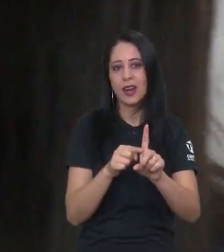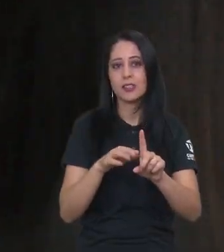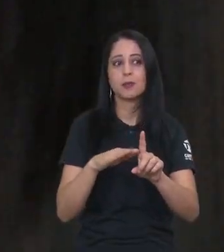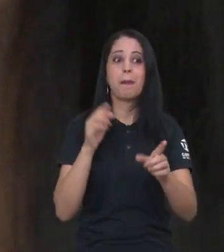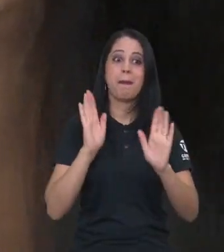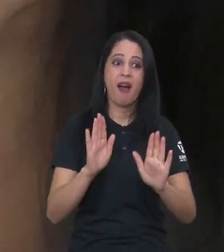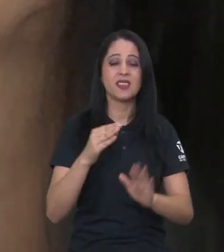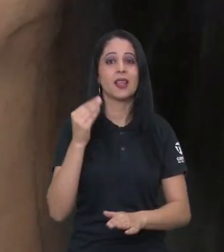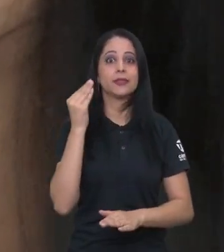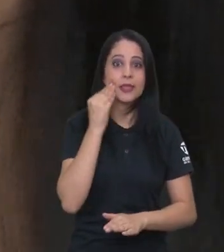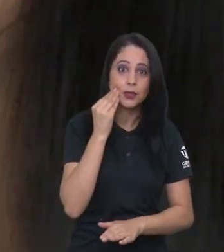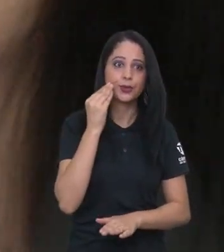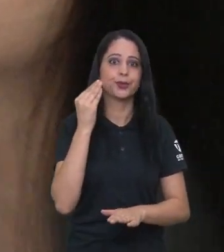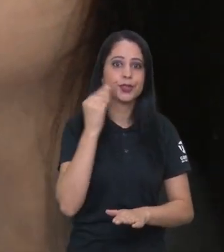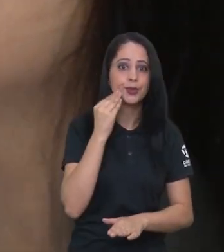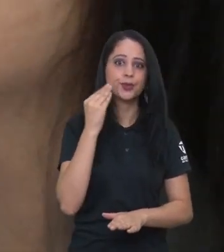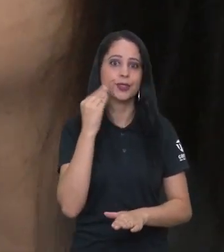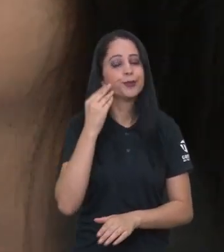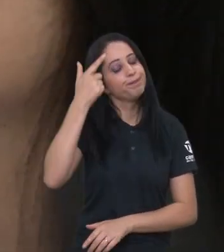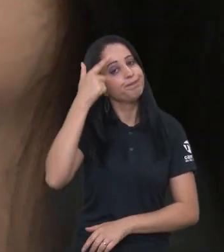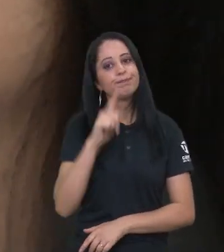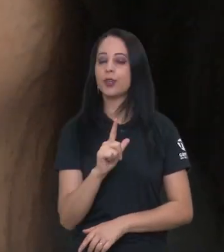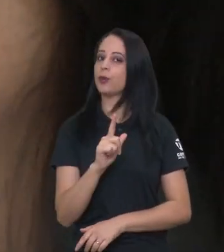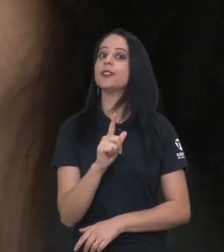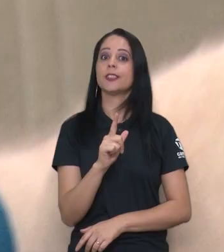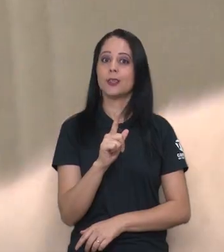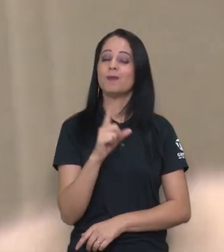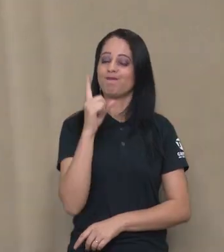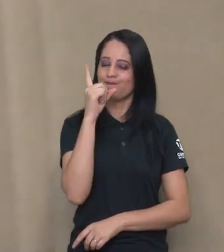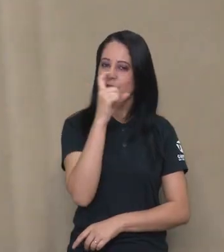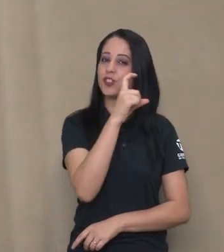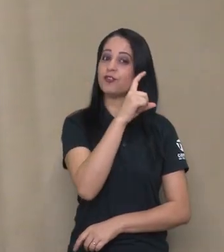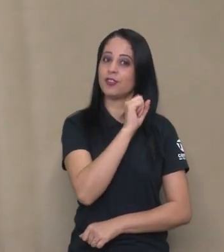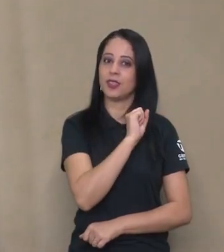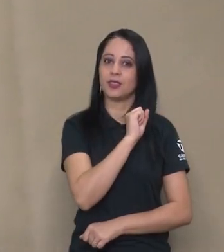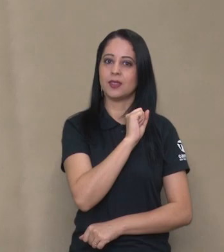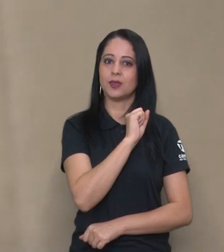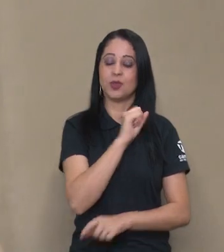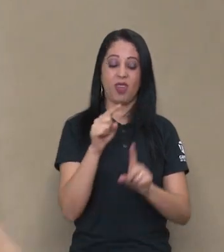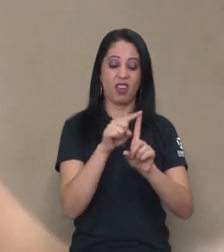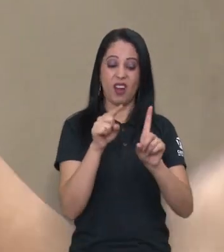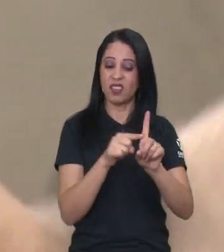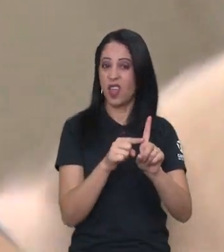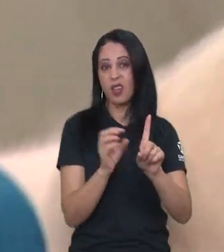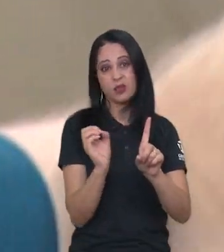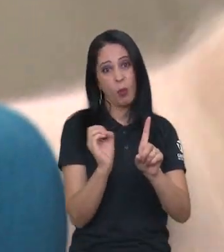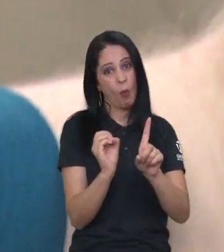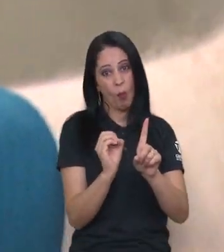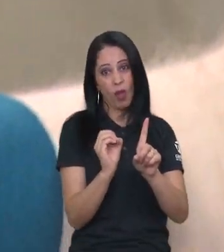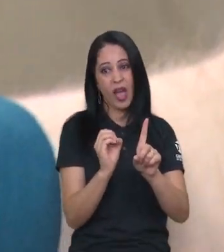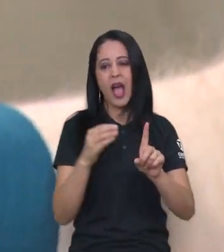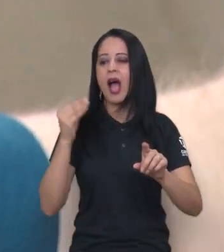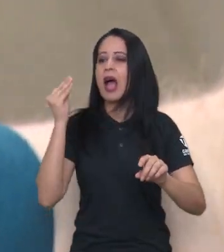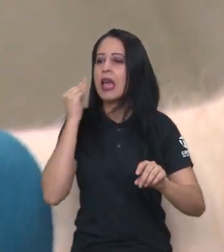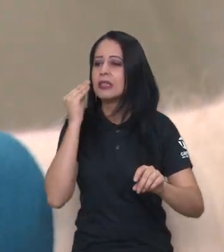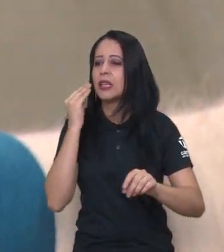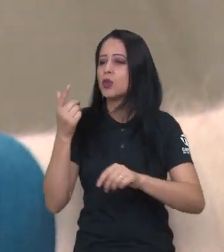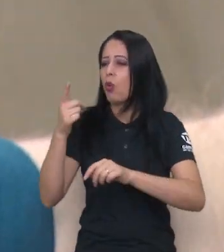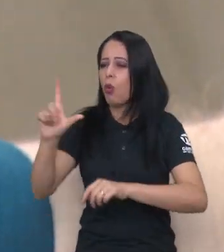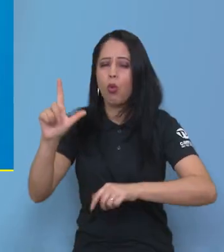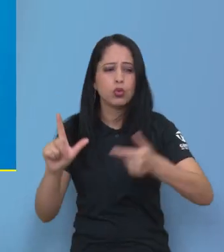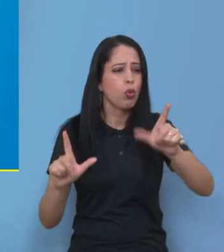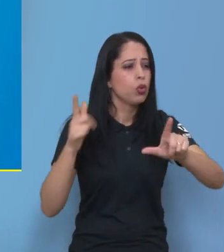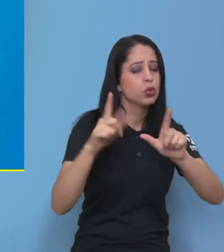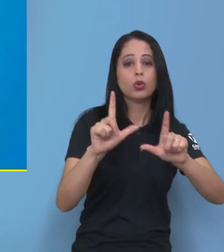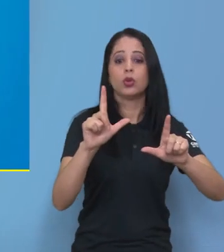sem causa aparente, ela encontrou dificuldades e a gravidez não aconteceu. Ela tentou outros meios até chegar